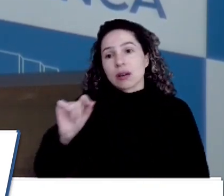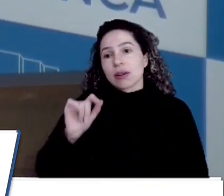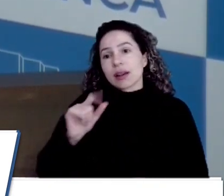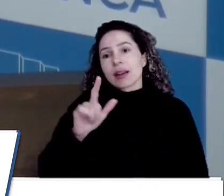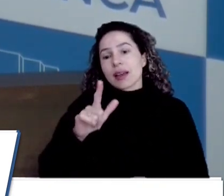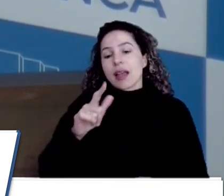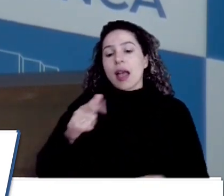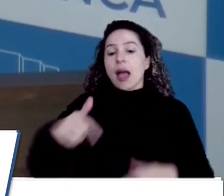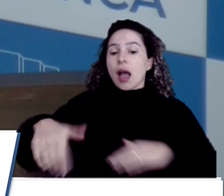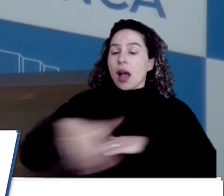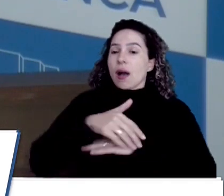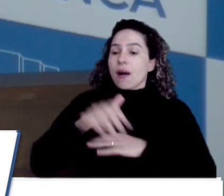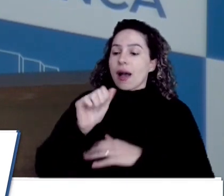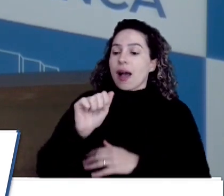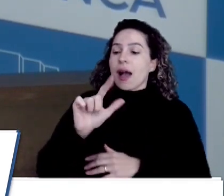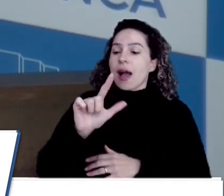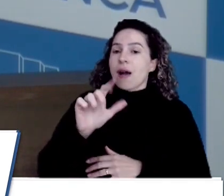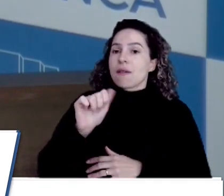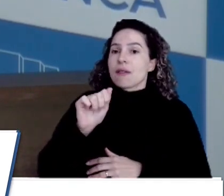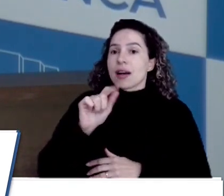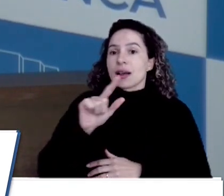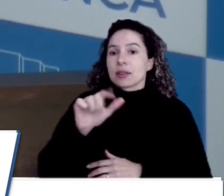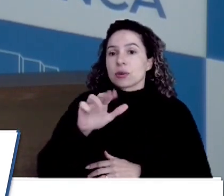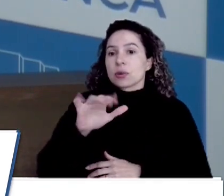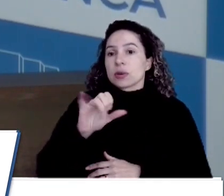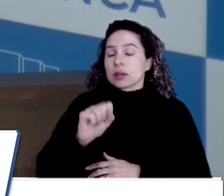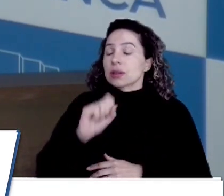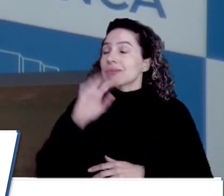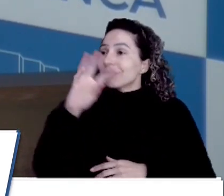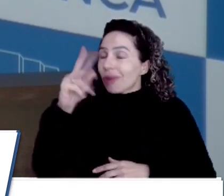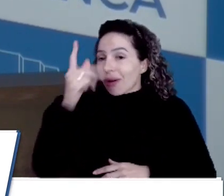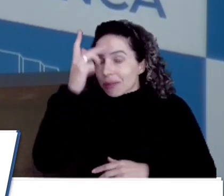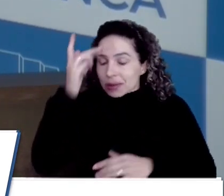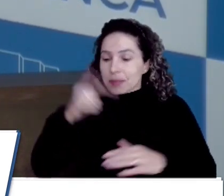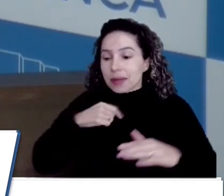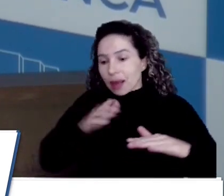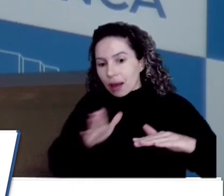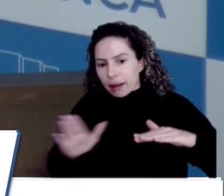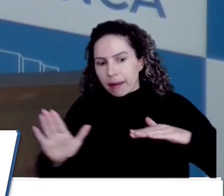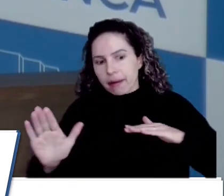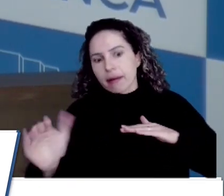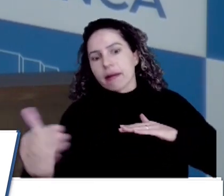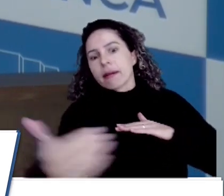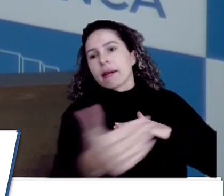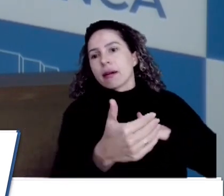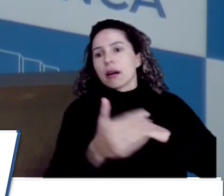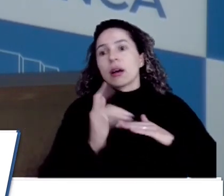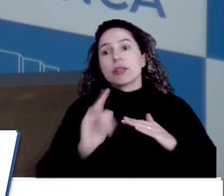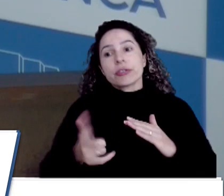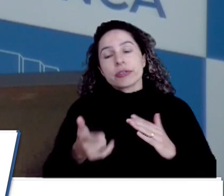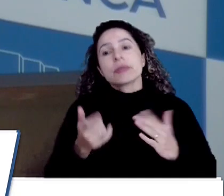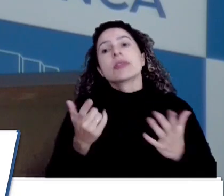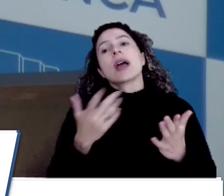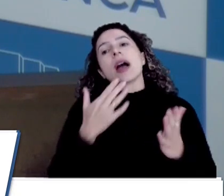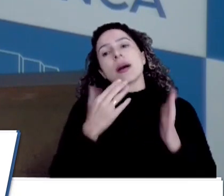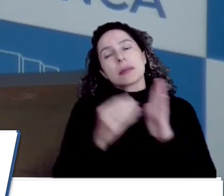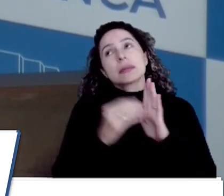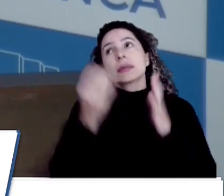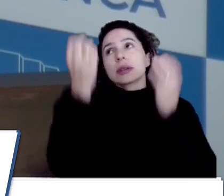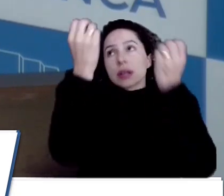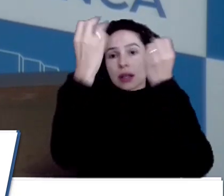Azuis, porque todo mundo que mora ali tem que entrar na Avenida Alves Azuis, e ali já fiz indicação de um semáforo,